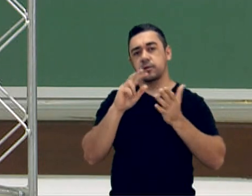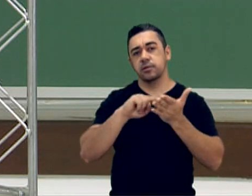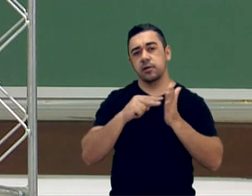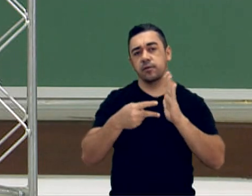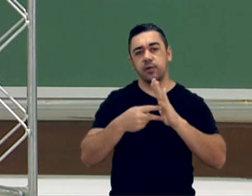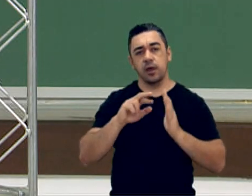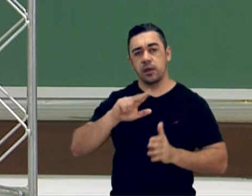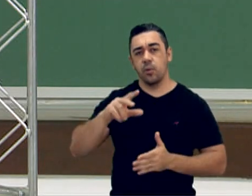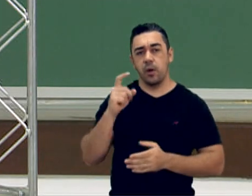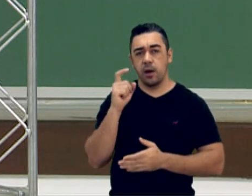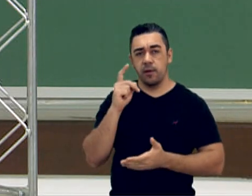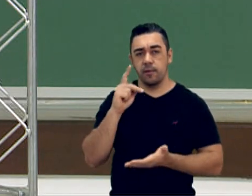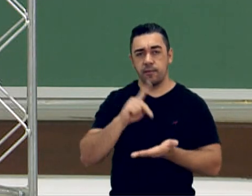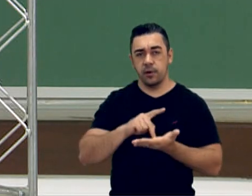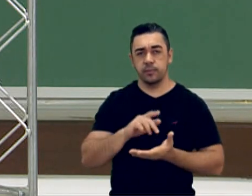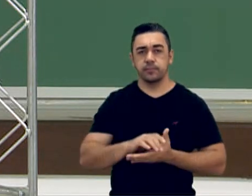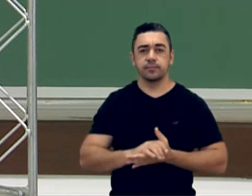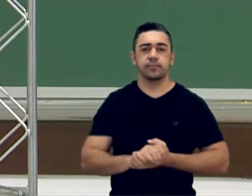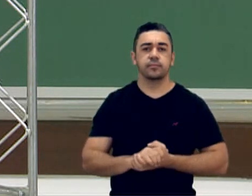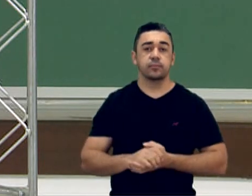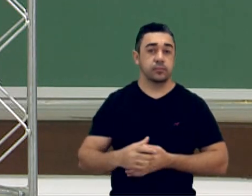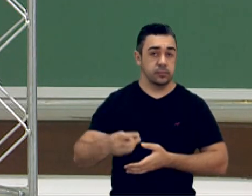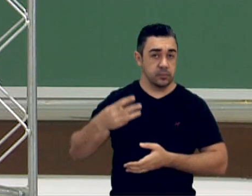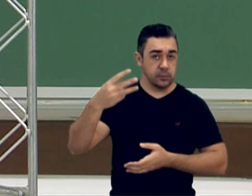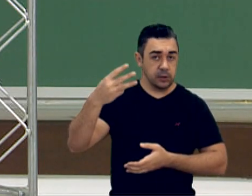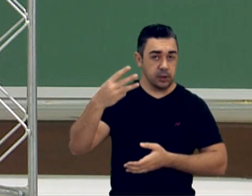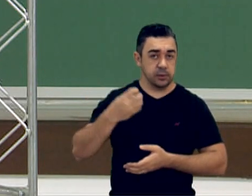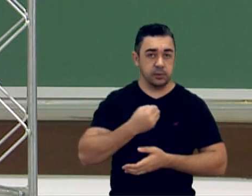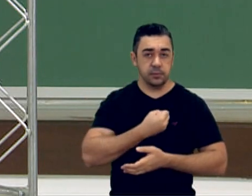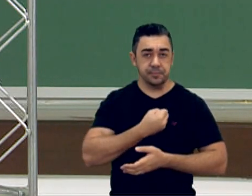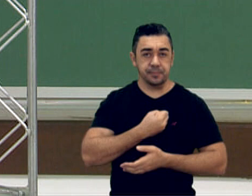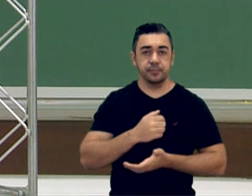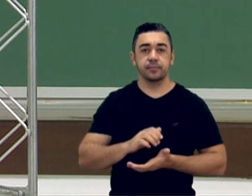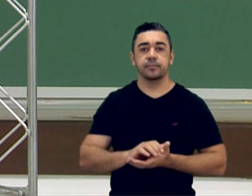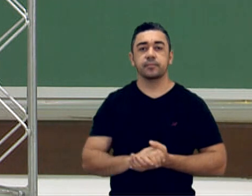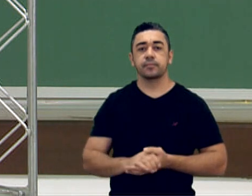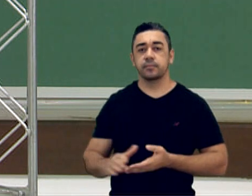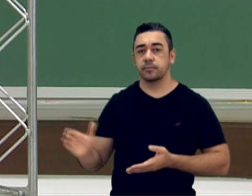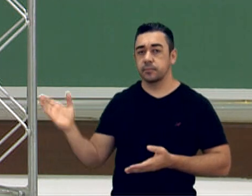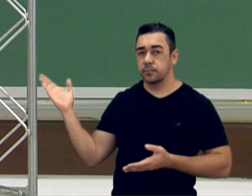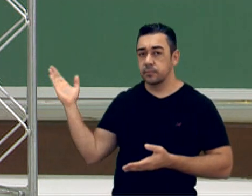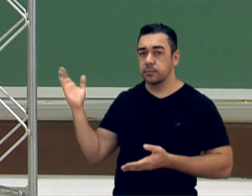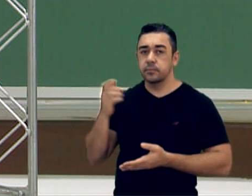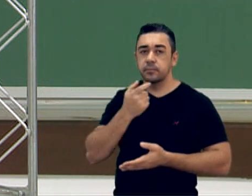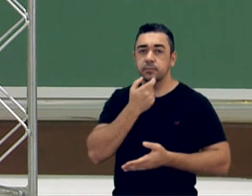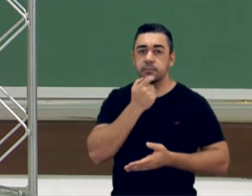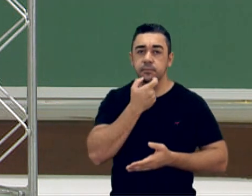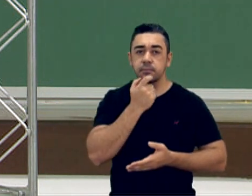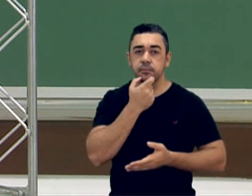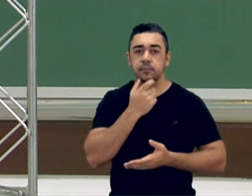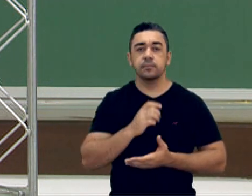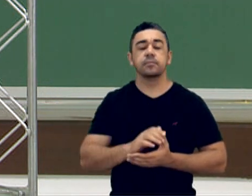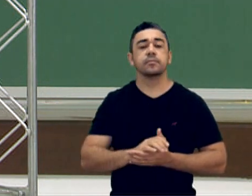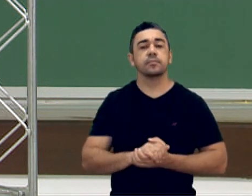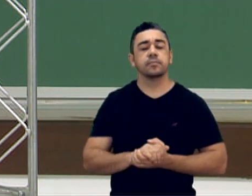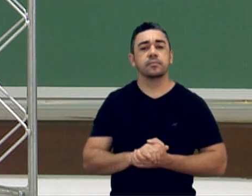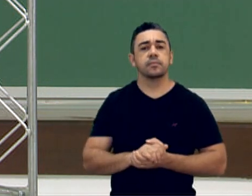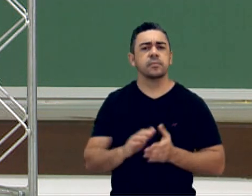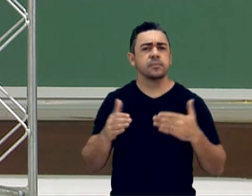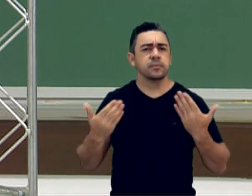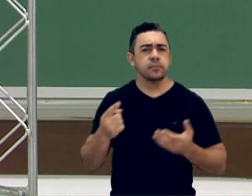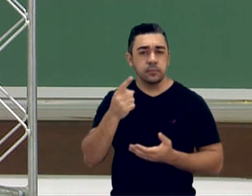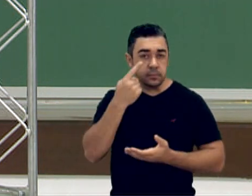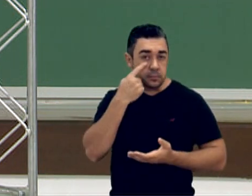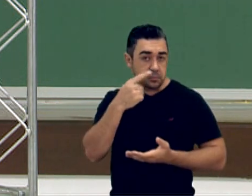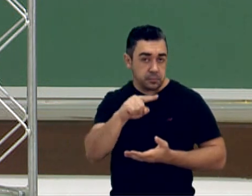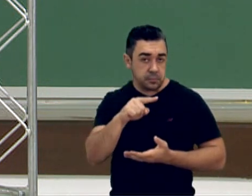verdade. Number 3, check with the stories in other places. Então, confira